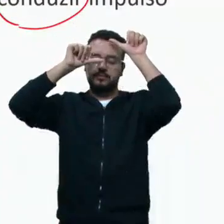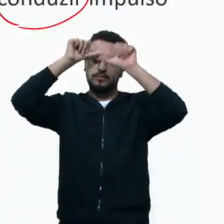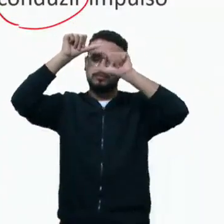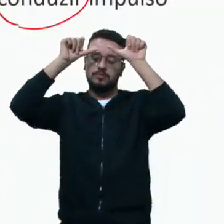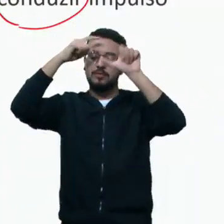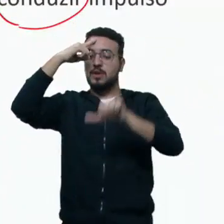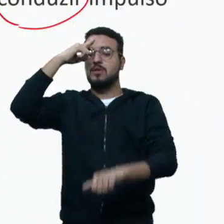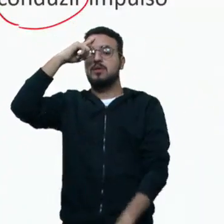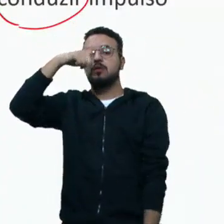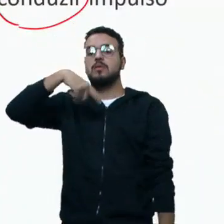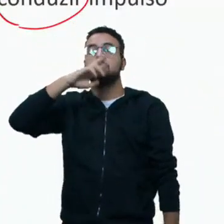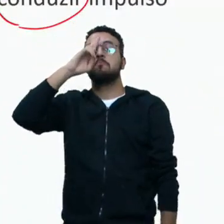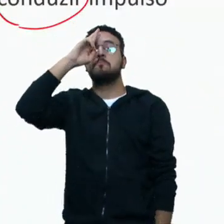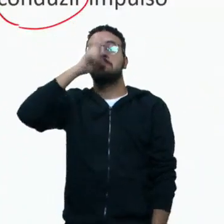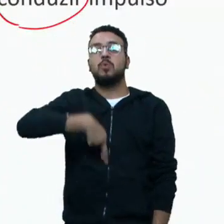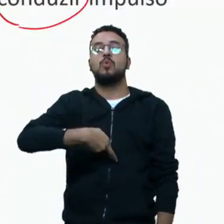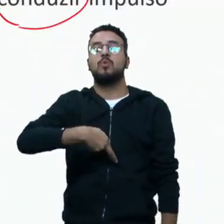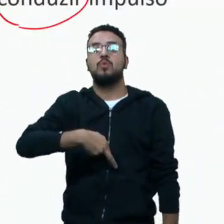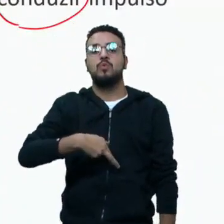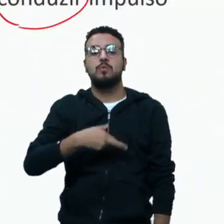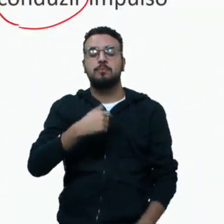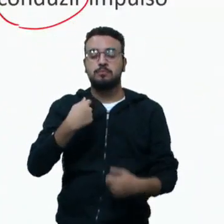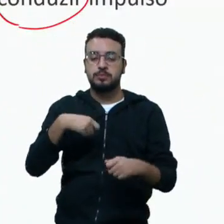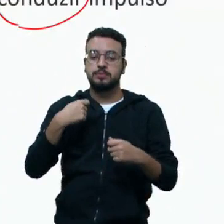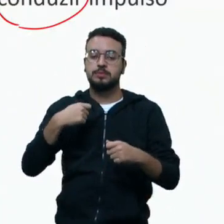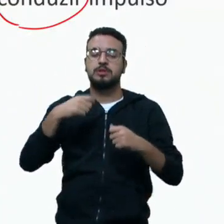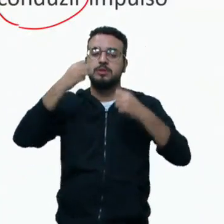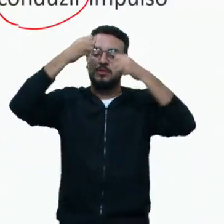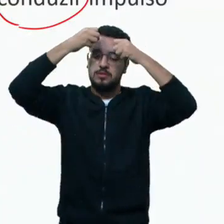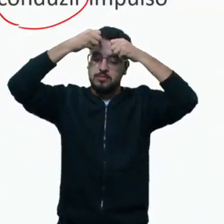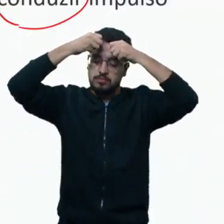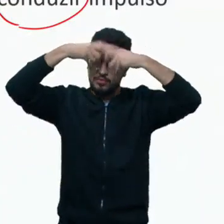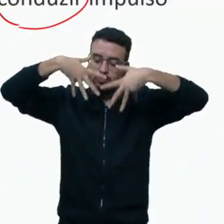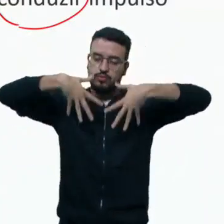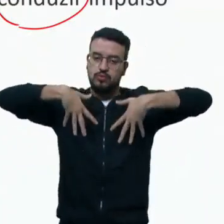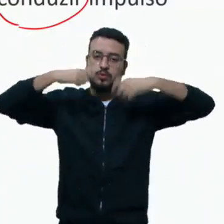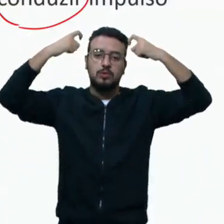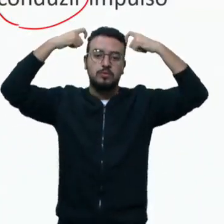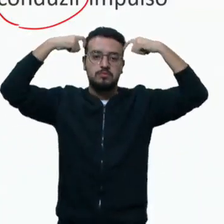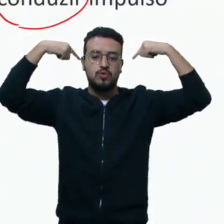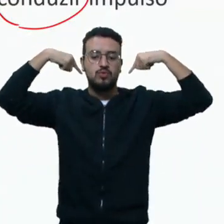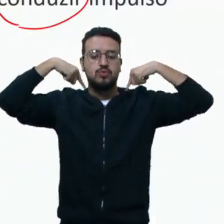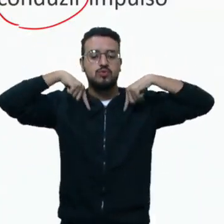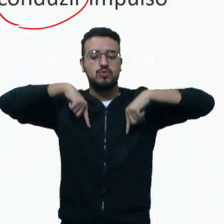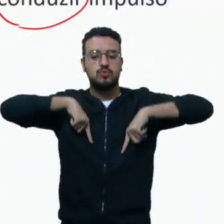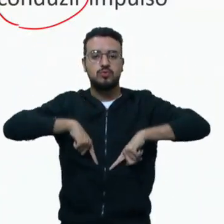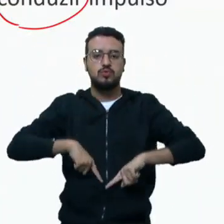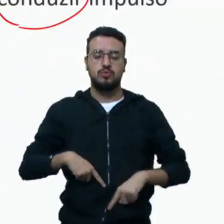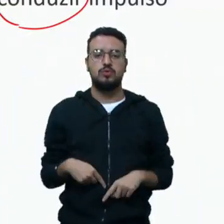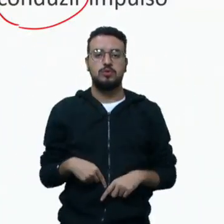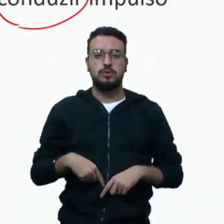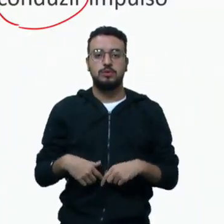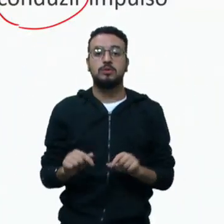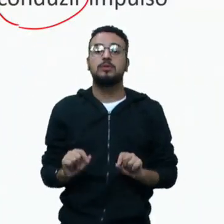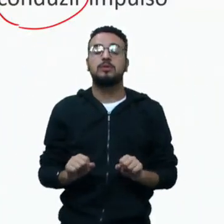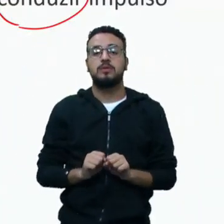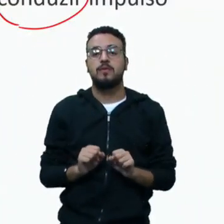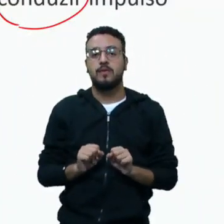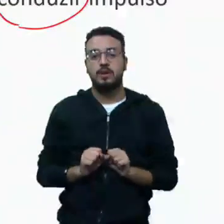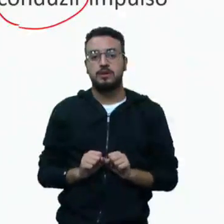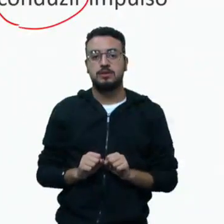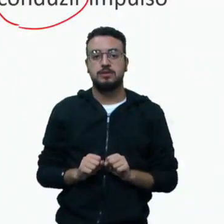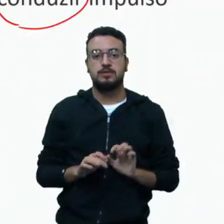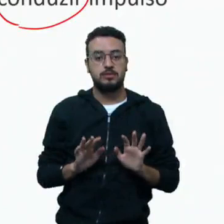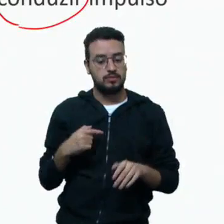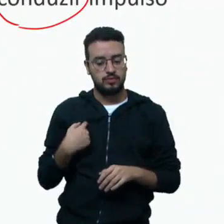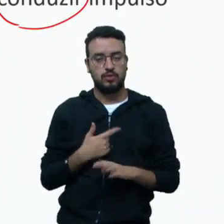resposta e eu preciso dessas vias eferentes para levar a resposta a quem vai realizar. Quem vai realizar? E a gente viu isso na aula